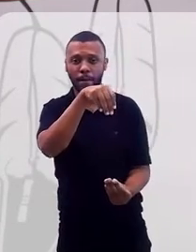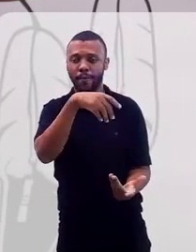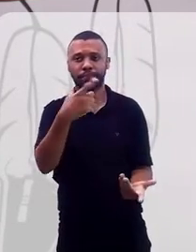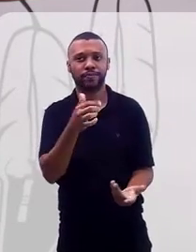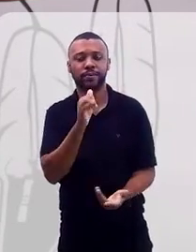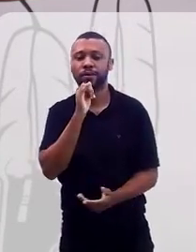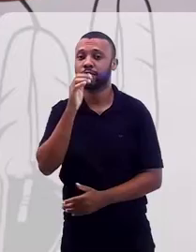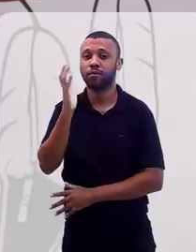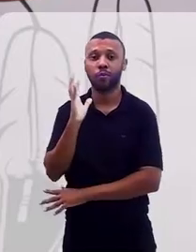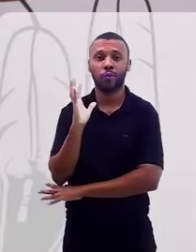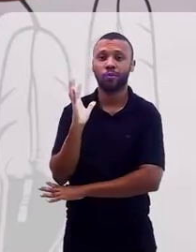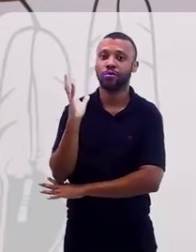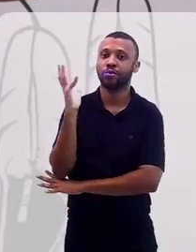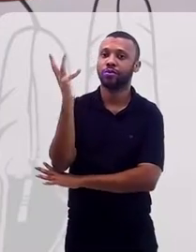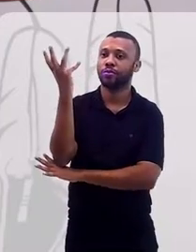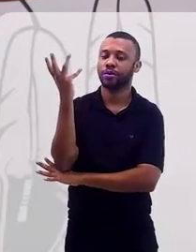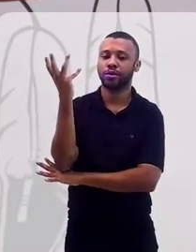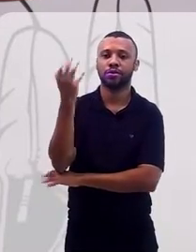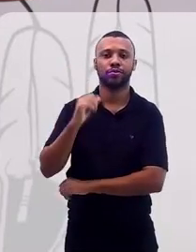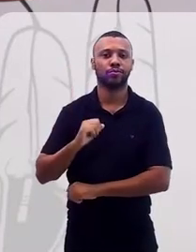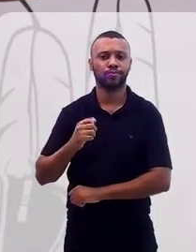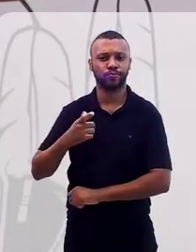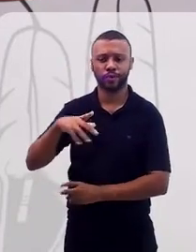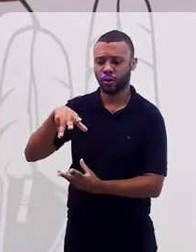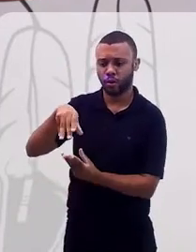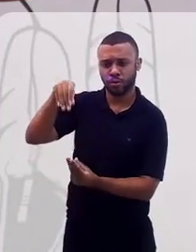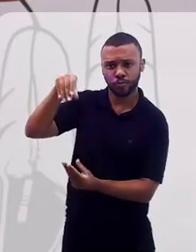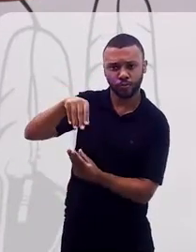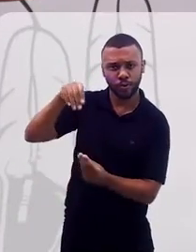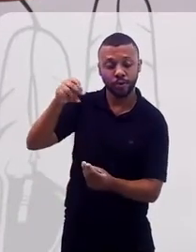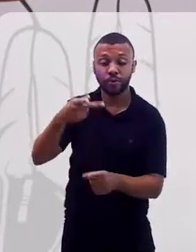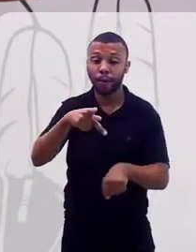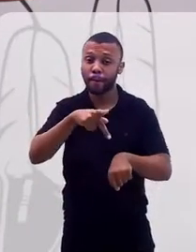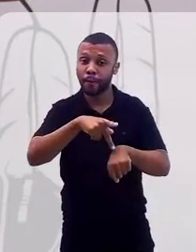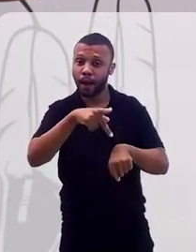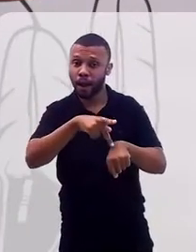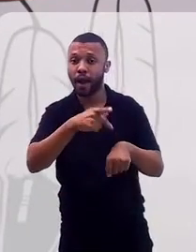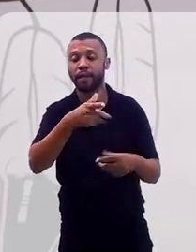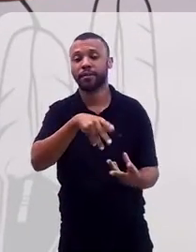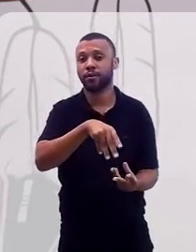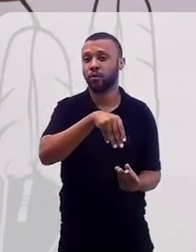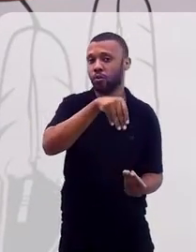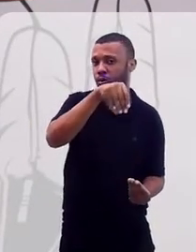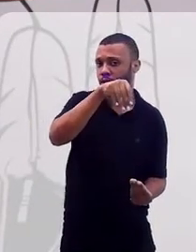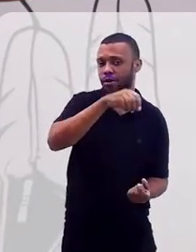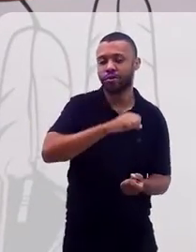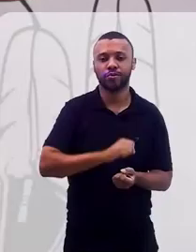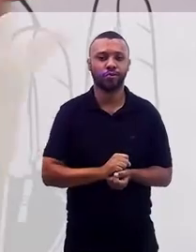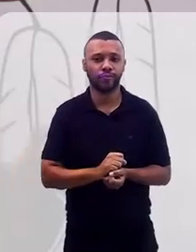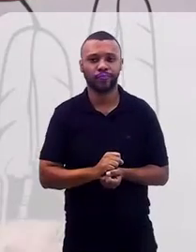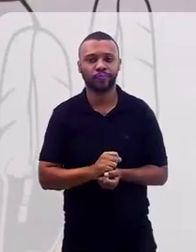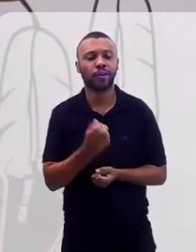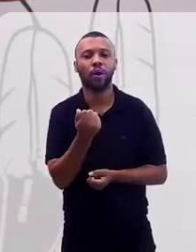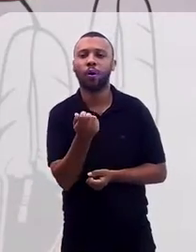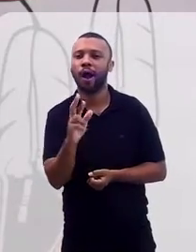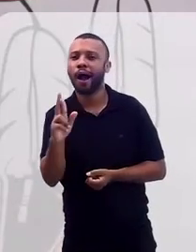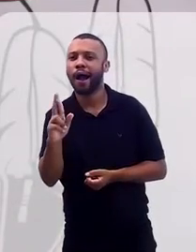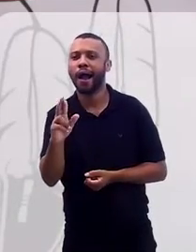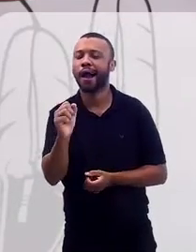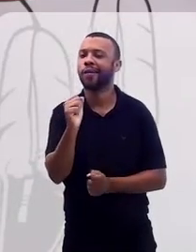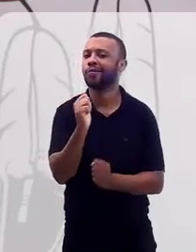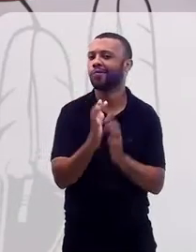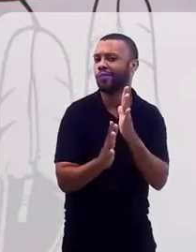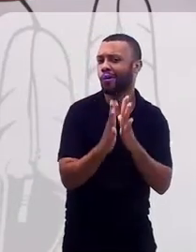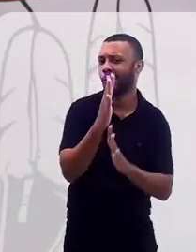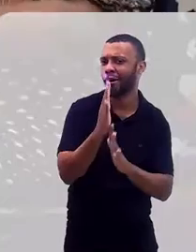uma alma então uma árvore tem um espírito eh a pedra tem um espírito os animais têm espírito a terra tem espírito o